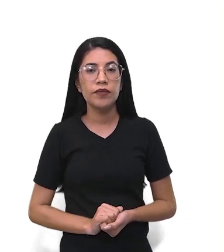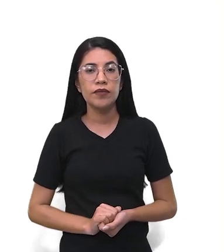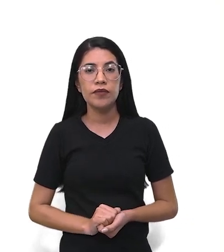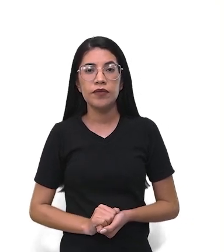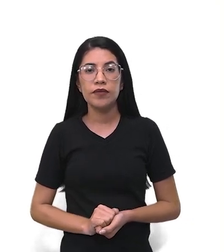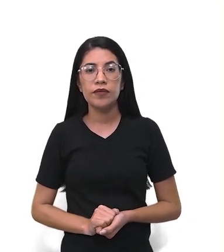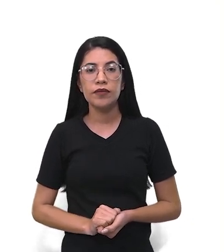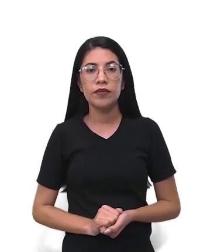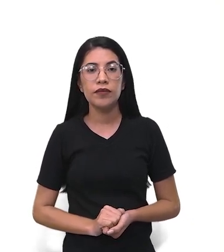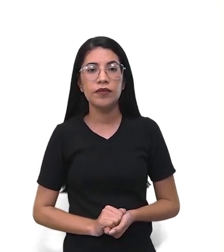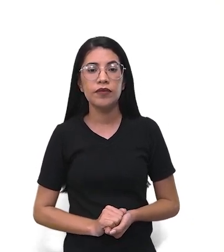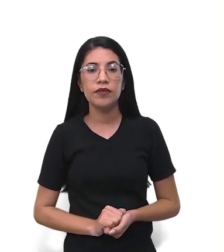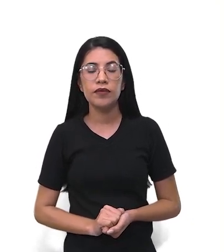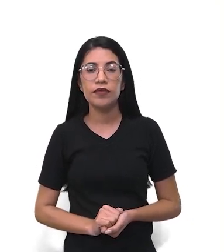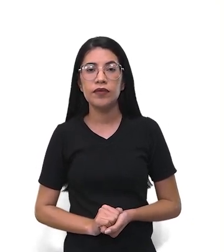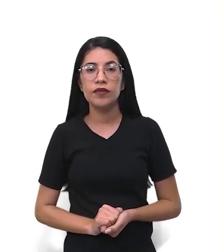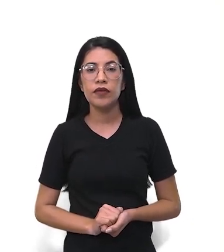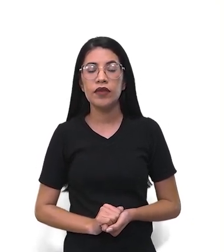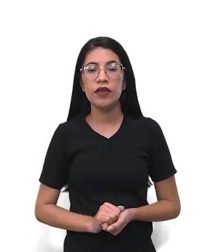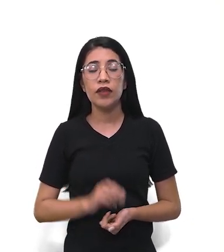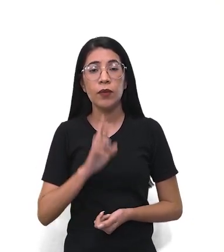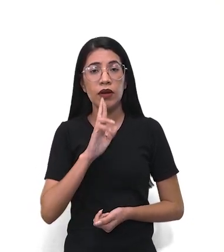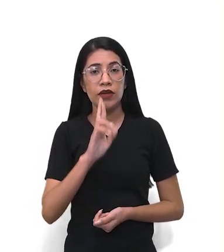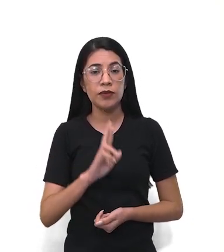decimais. Resultado,